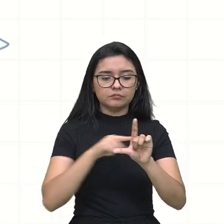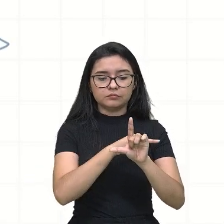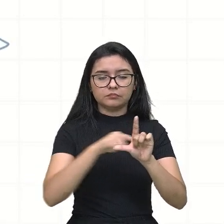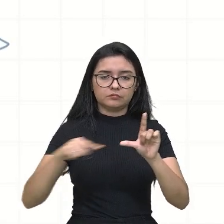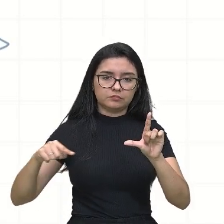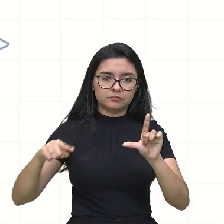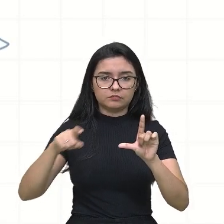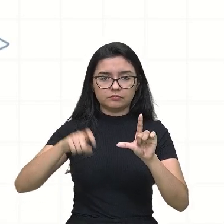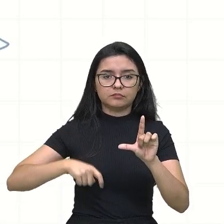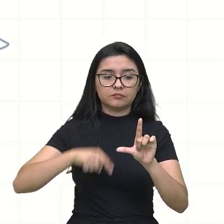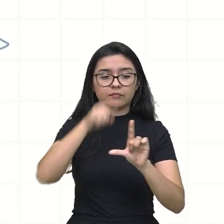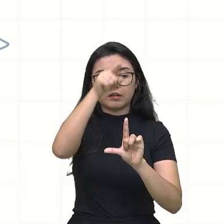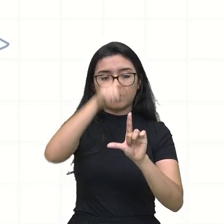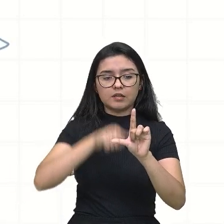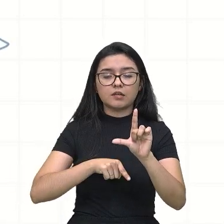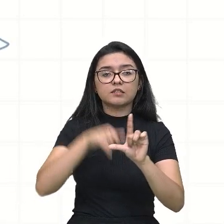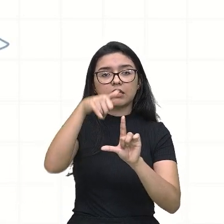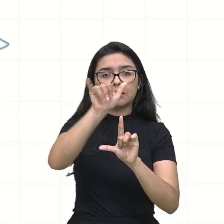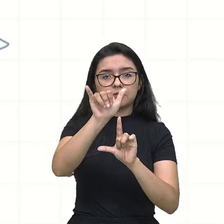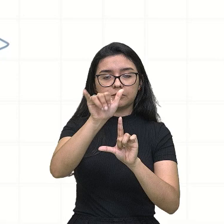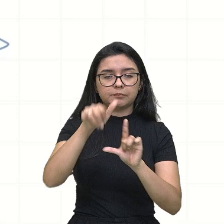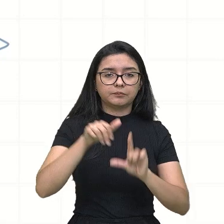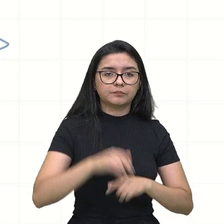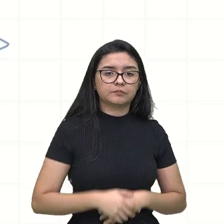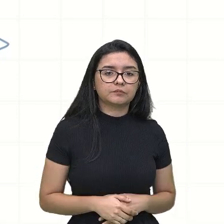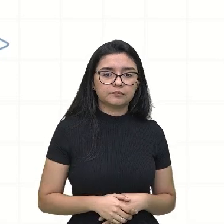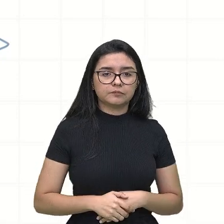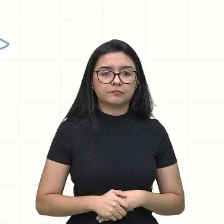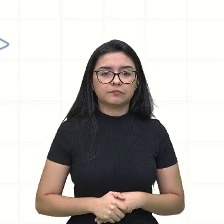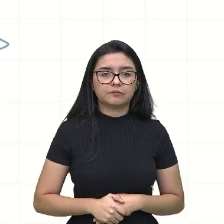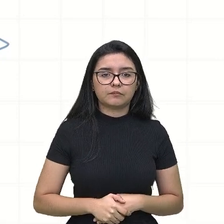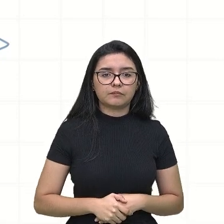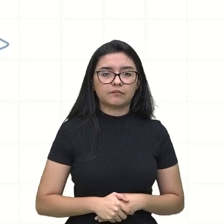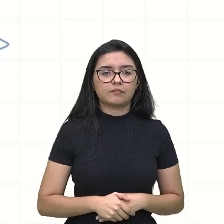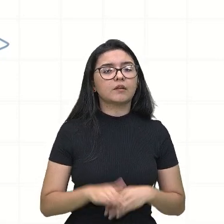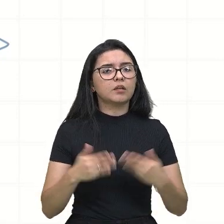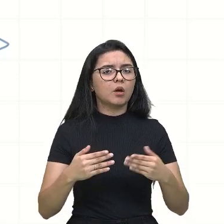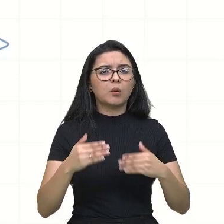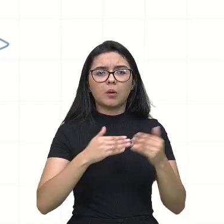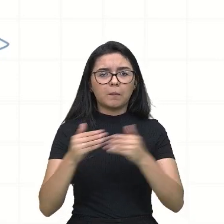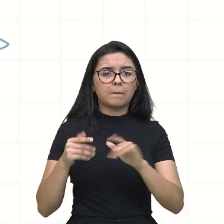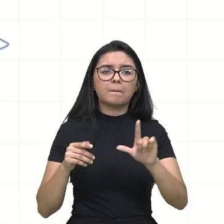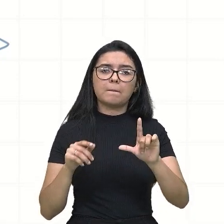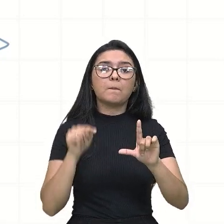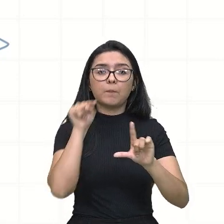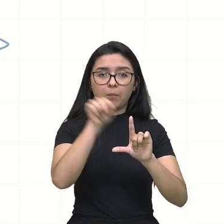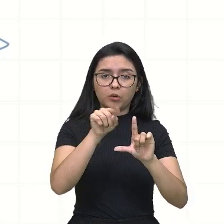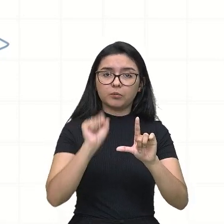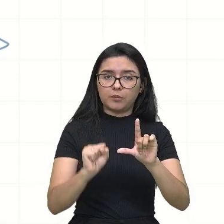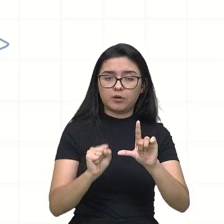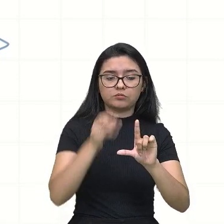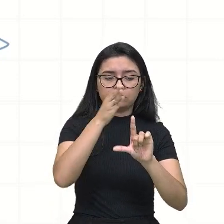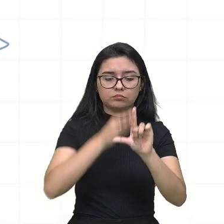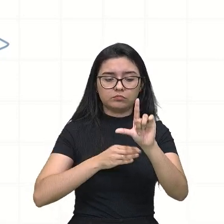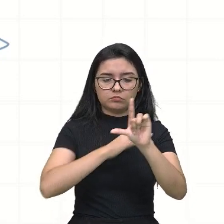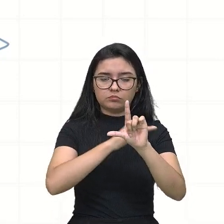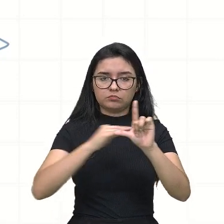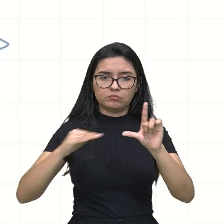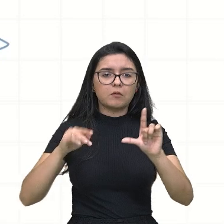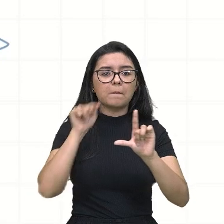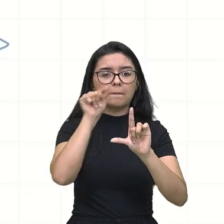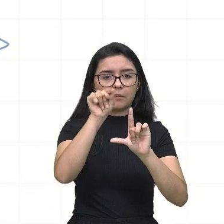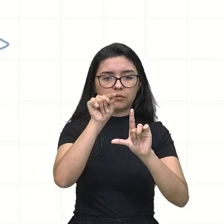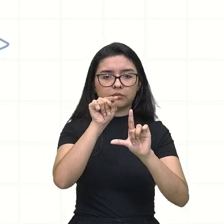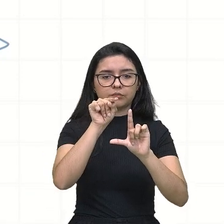e esse aqui nós chamamos de eixo Y. Então, qualquer ponto pode ser representado, né, em coordenadas no